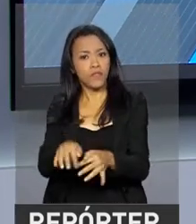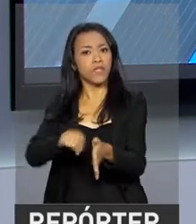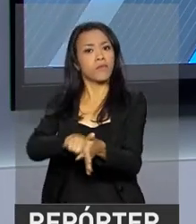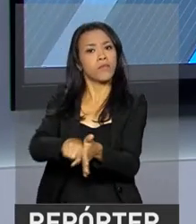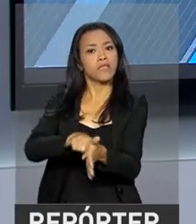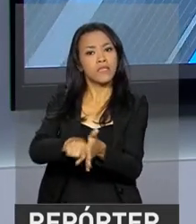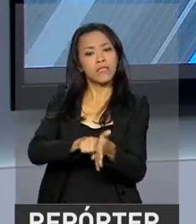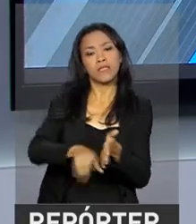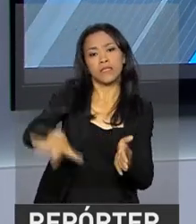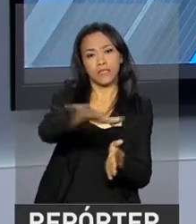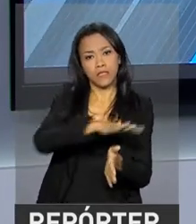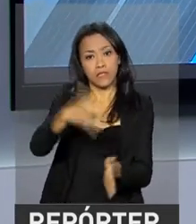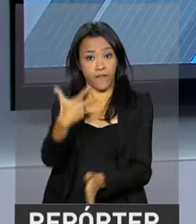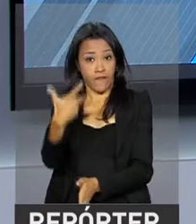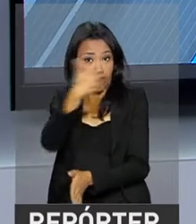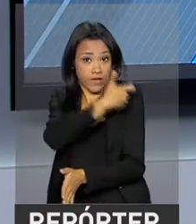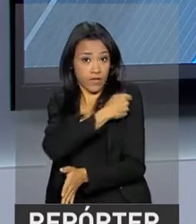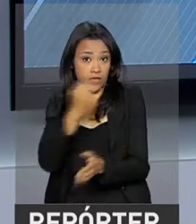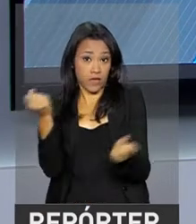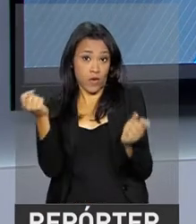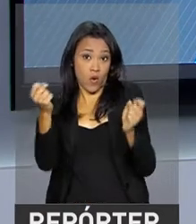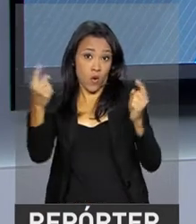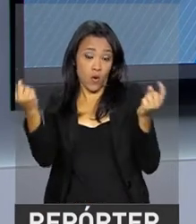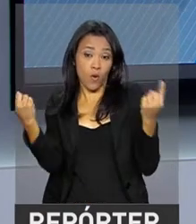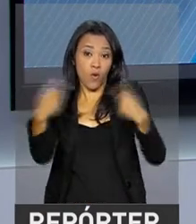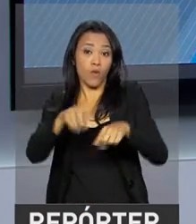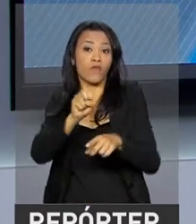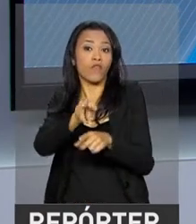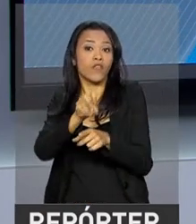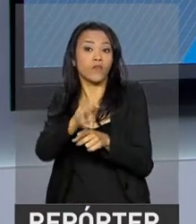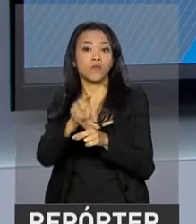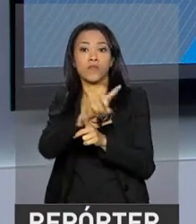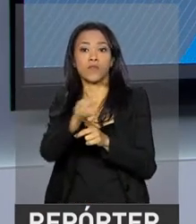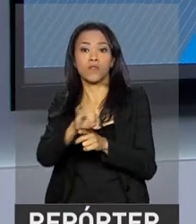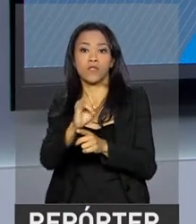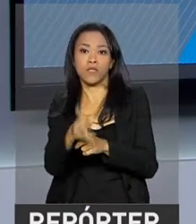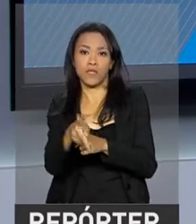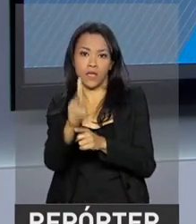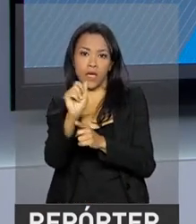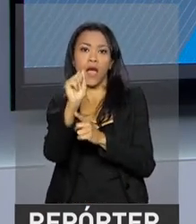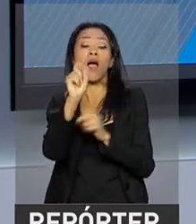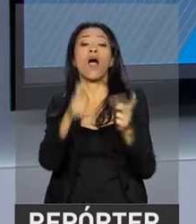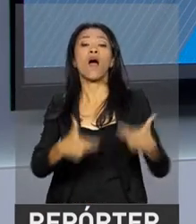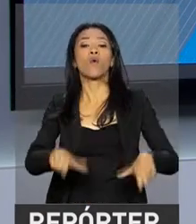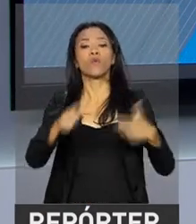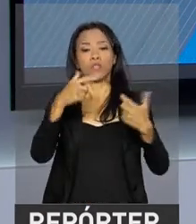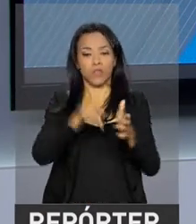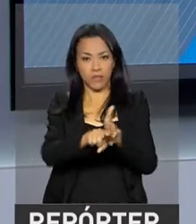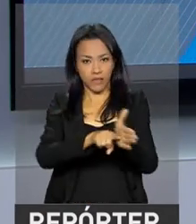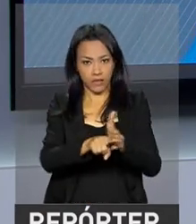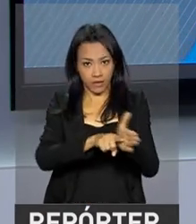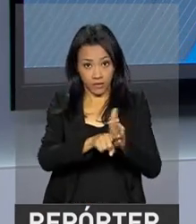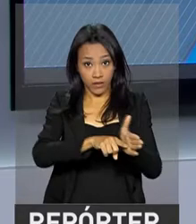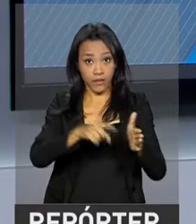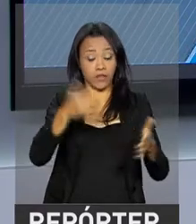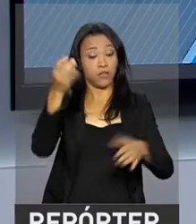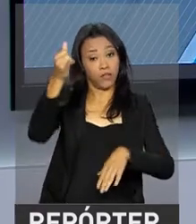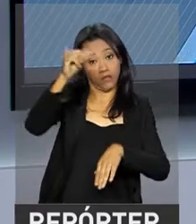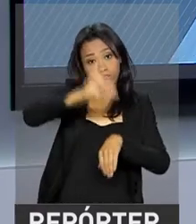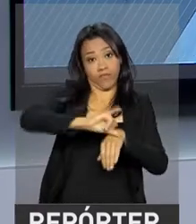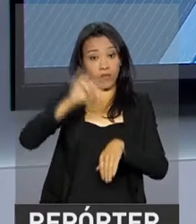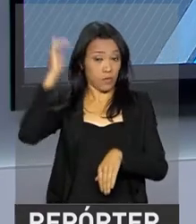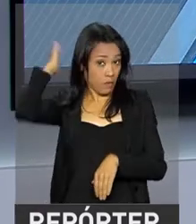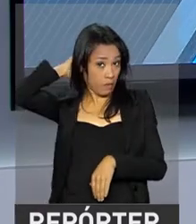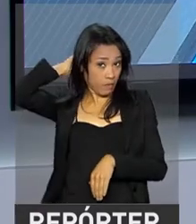contra o vírus da música os estudos estão sendo feitos no pará pelo instituto evandro chagas o ministro da saúde